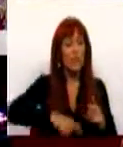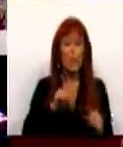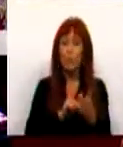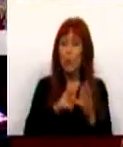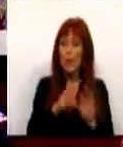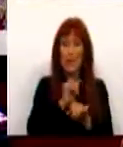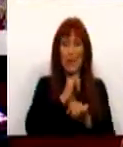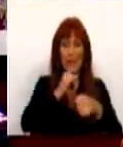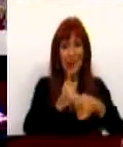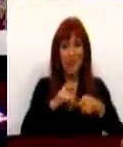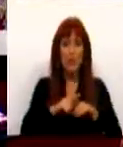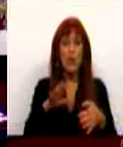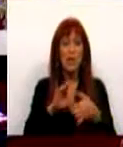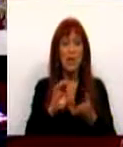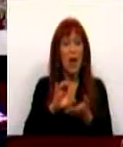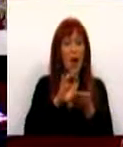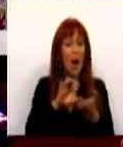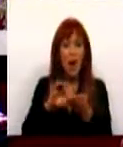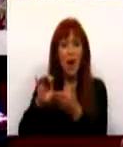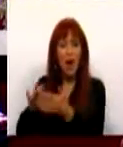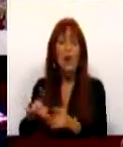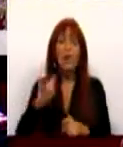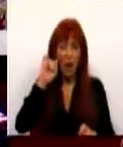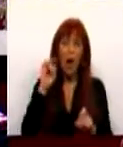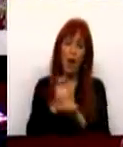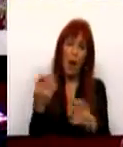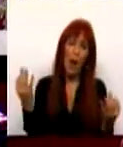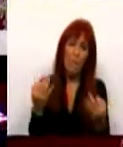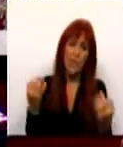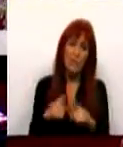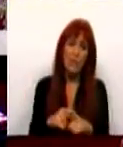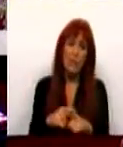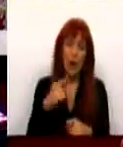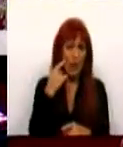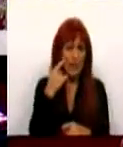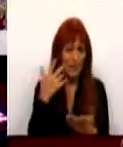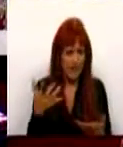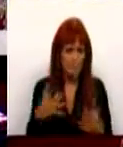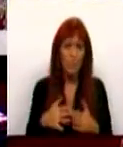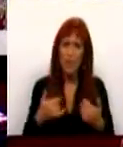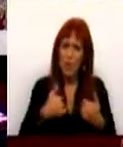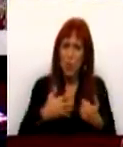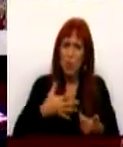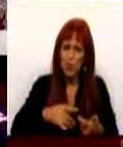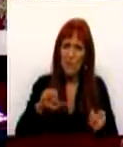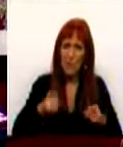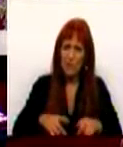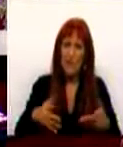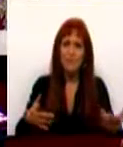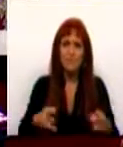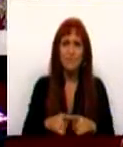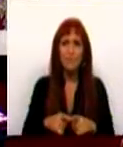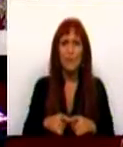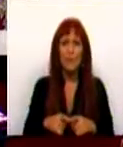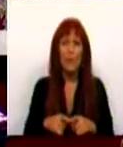politécnicos, as questões do financiamento são questões que requerem naturalmente a atenção. Eu gostaria ainda,